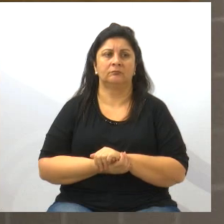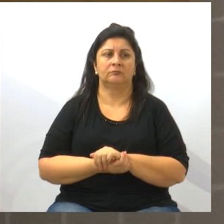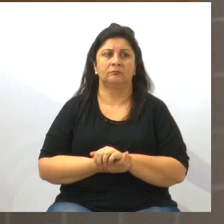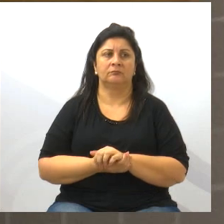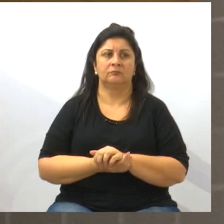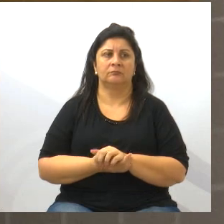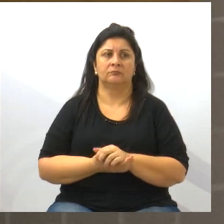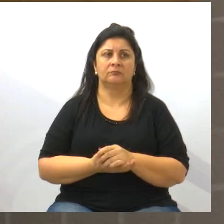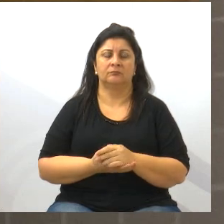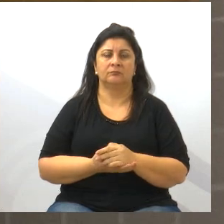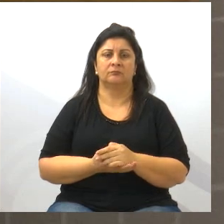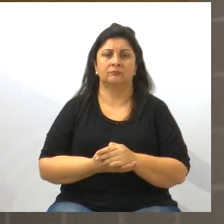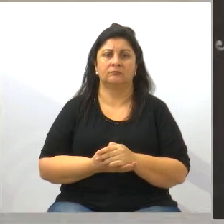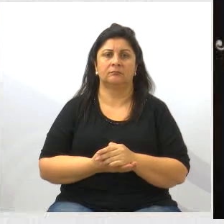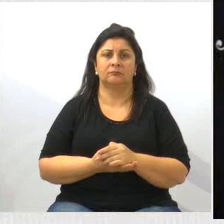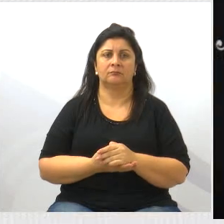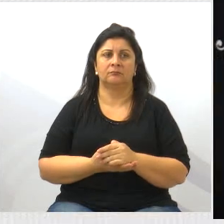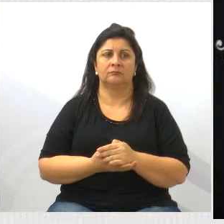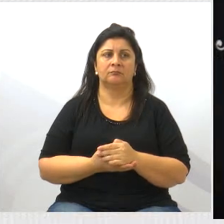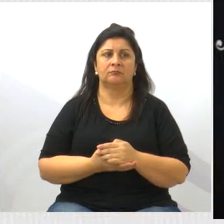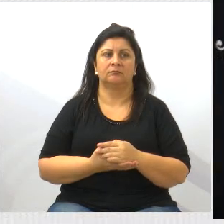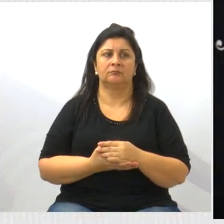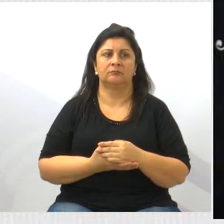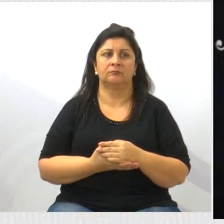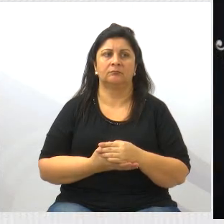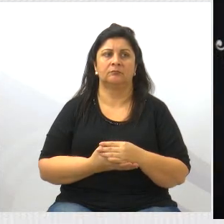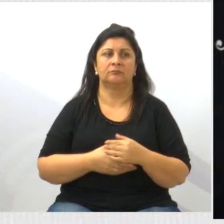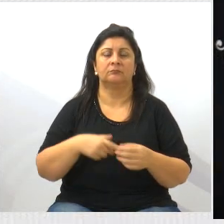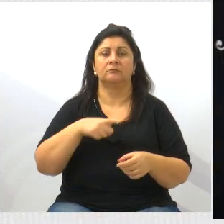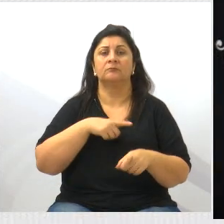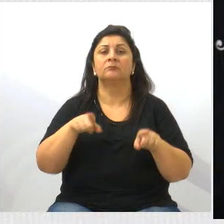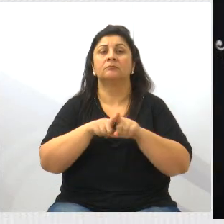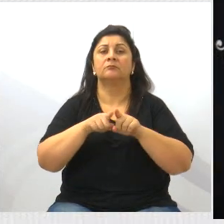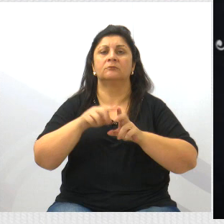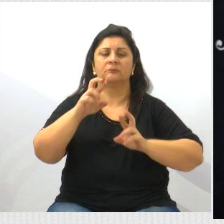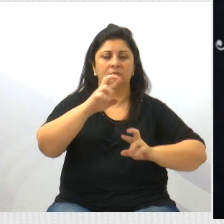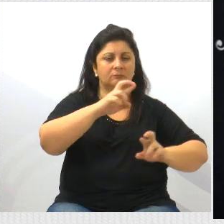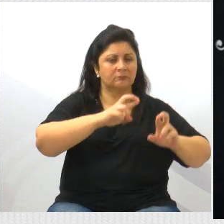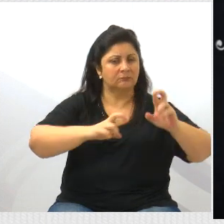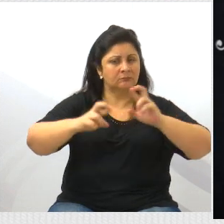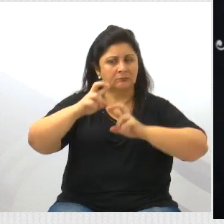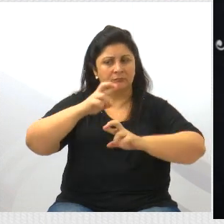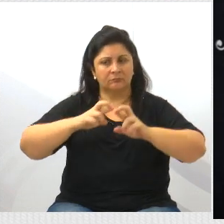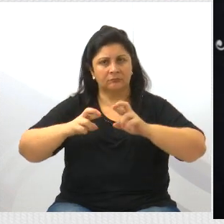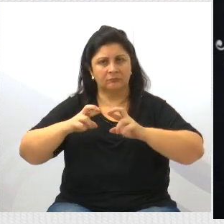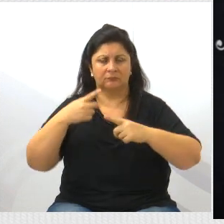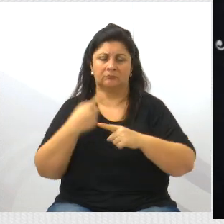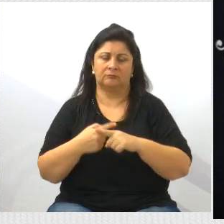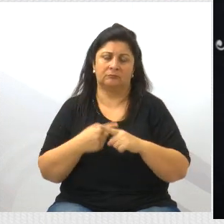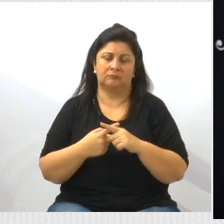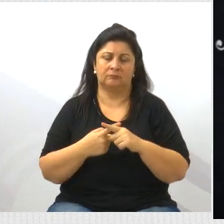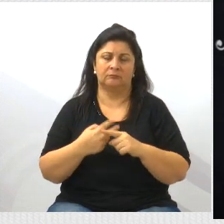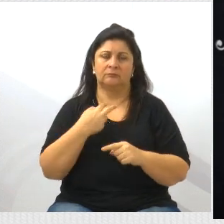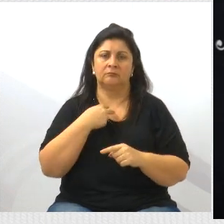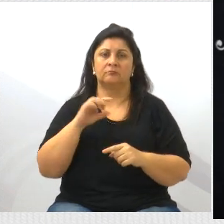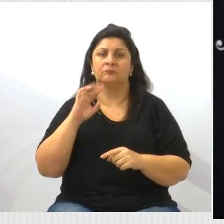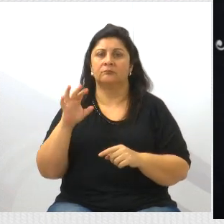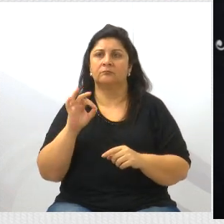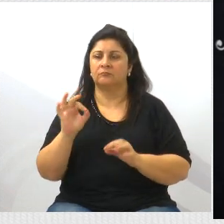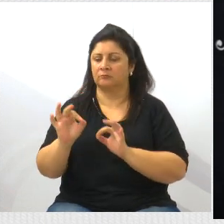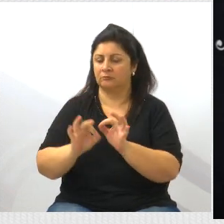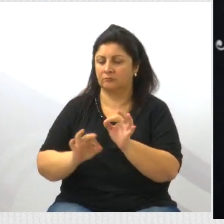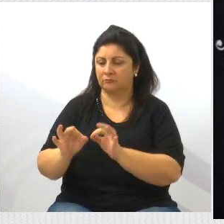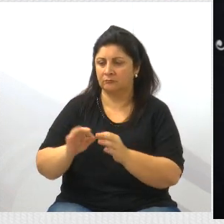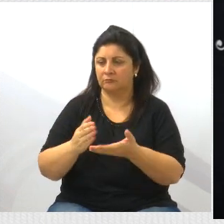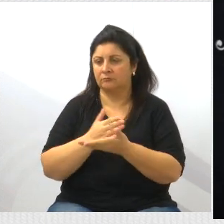temos a formulação, nós temos também o monitoramento, porque não basta só determinar, abrir